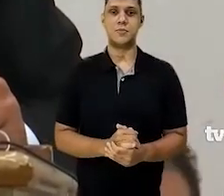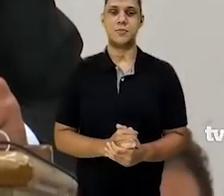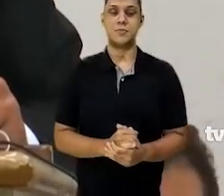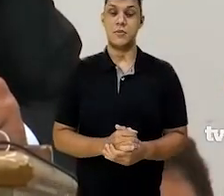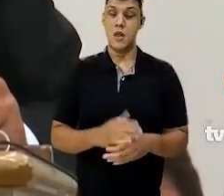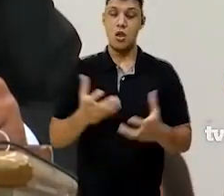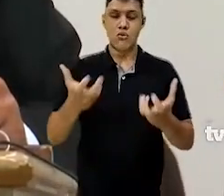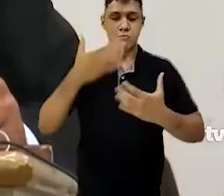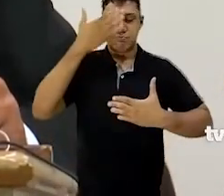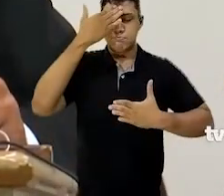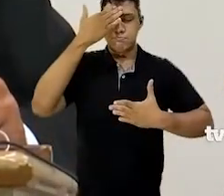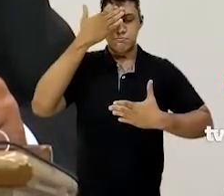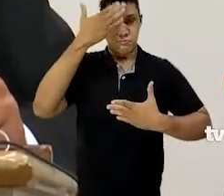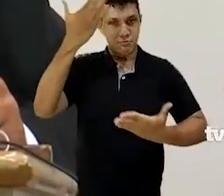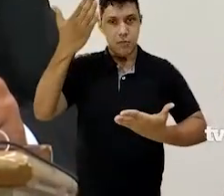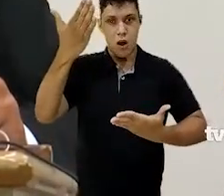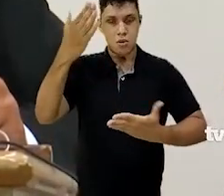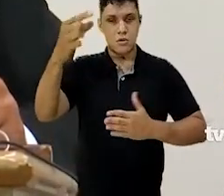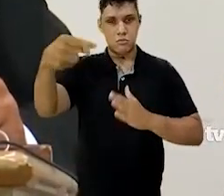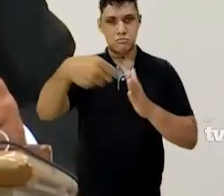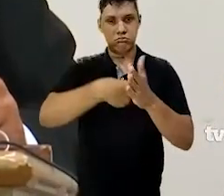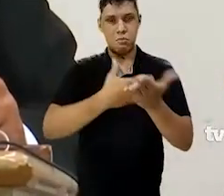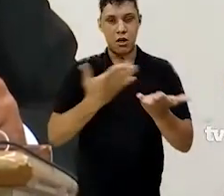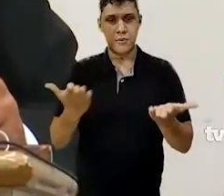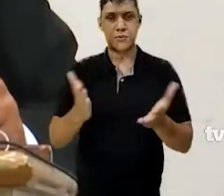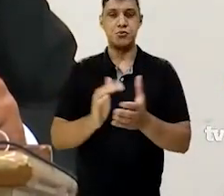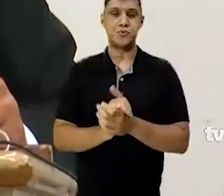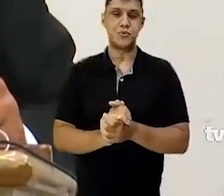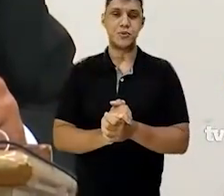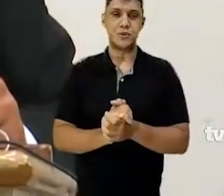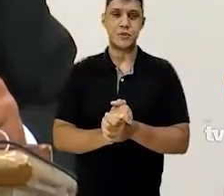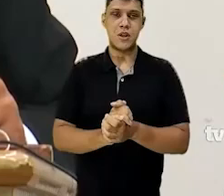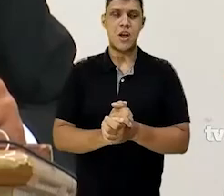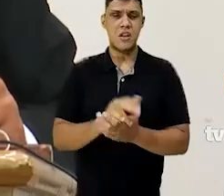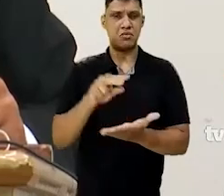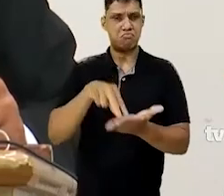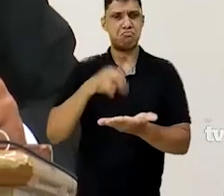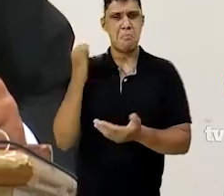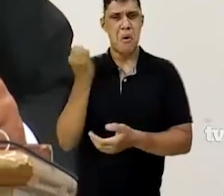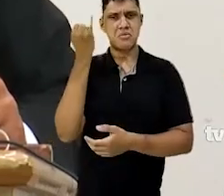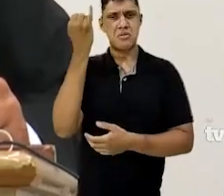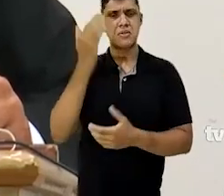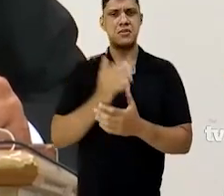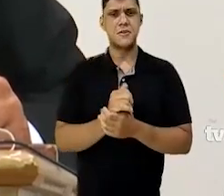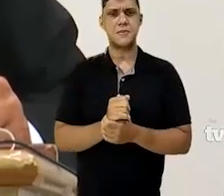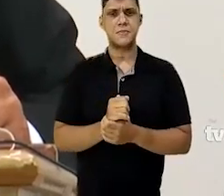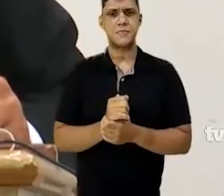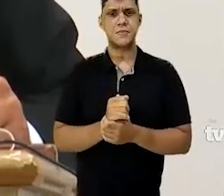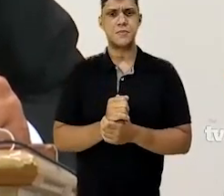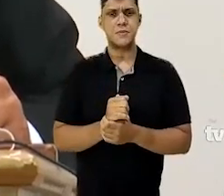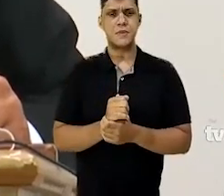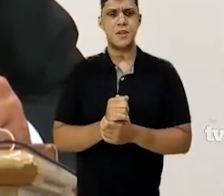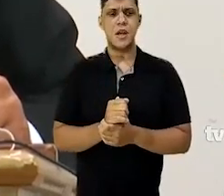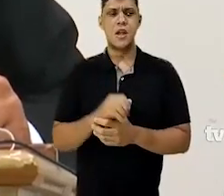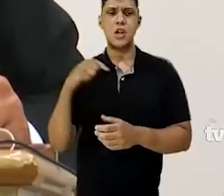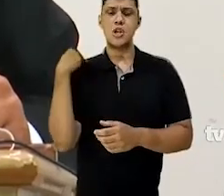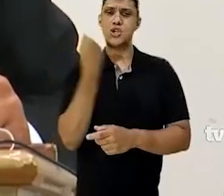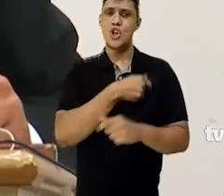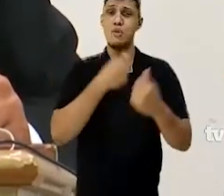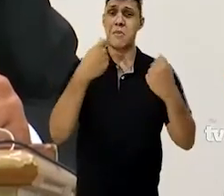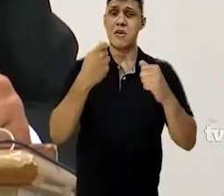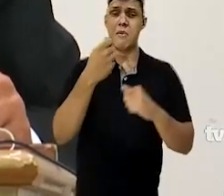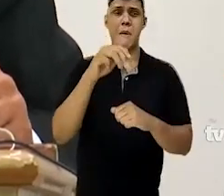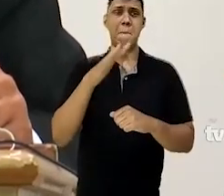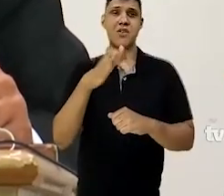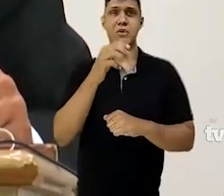Quero agradecer pela pergunta, é uma pergunta muito pertinente e nós precisaríamos aqui no mínimo de 30 minutos para